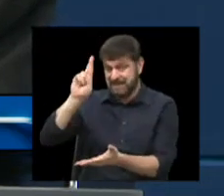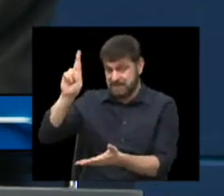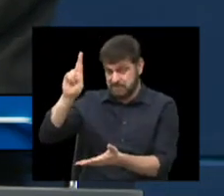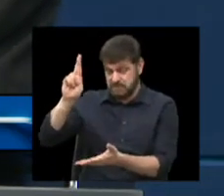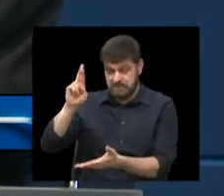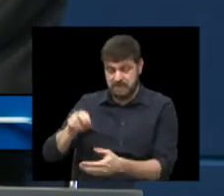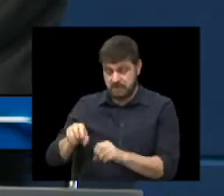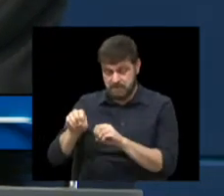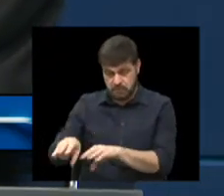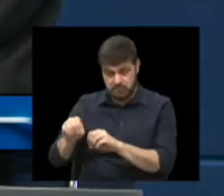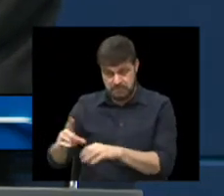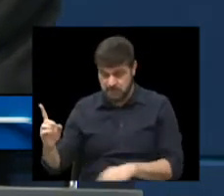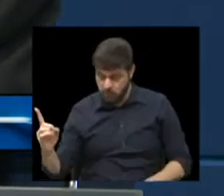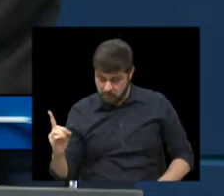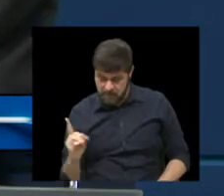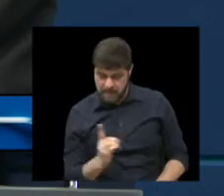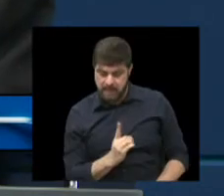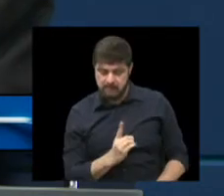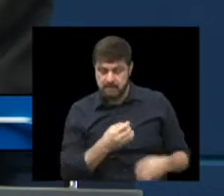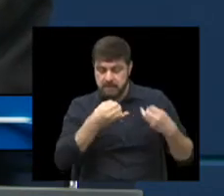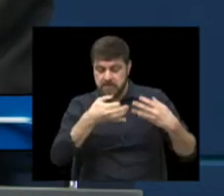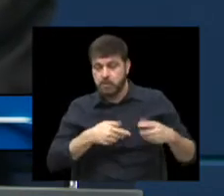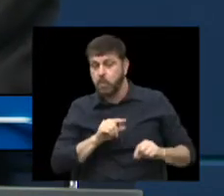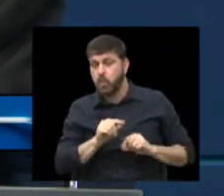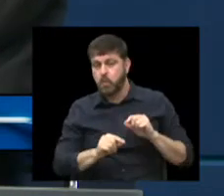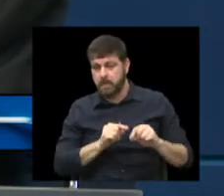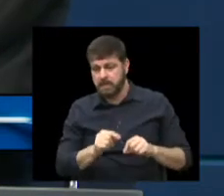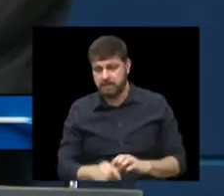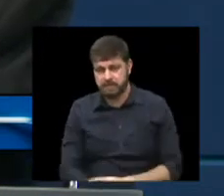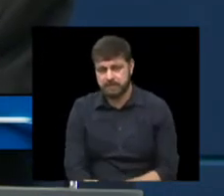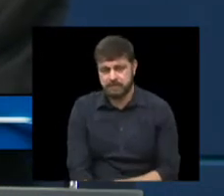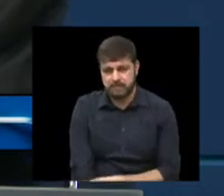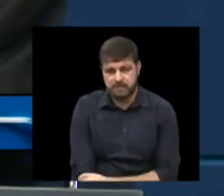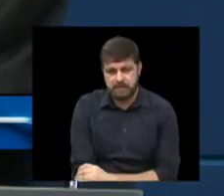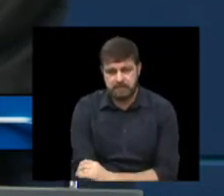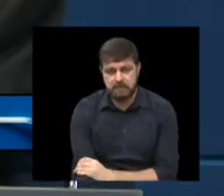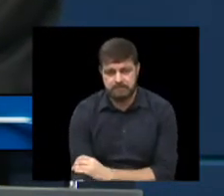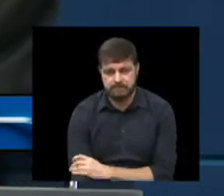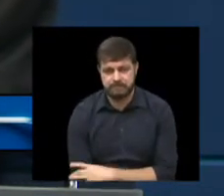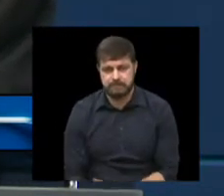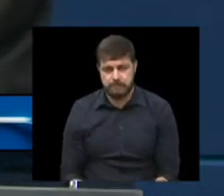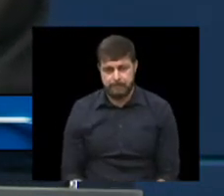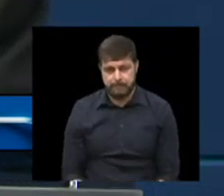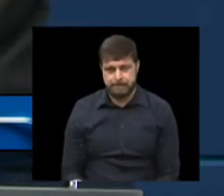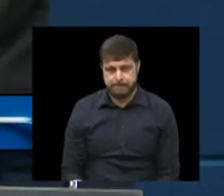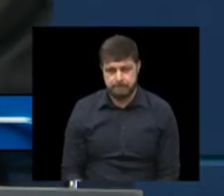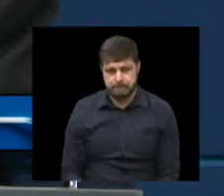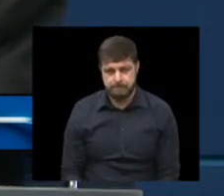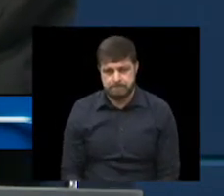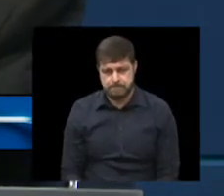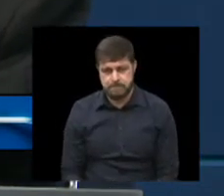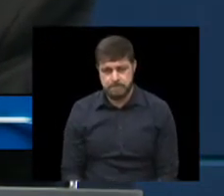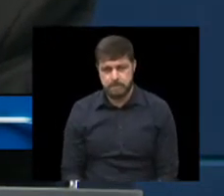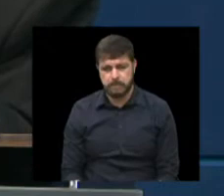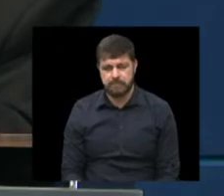comissão, a implantação... Boa parte, vereador. Pois não, vereador Vinícius Crato. Vossa Excelência tem